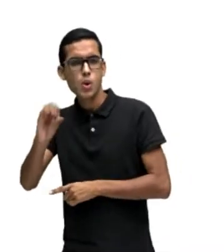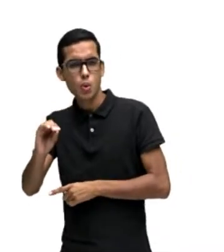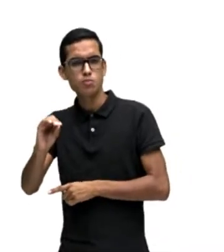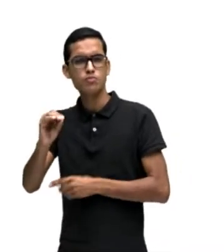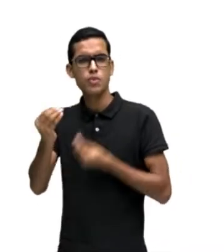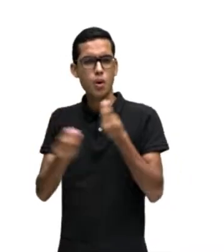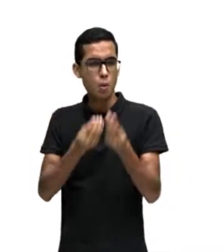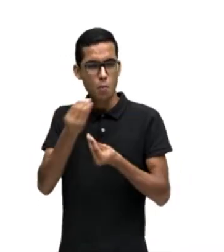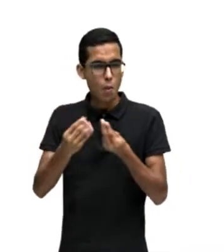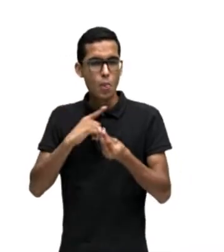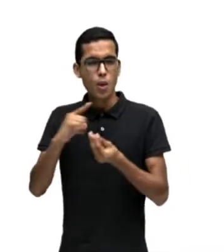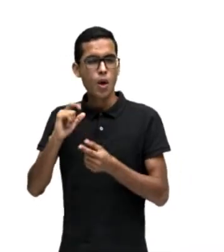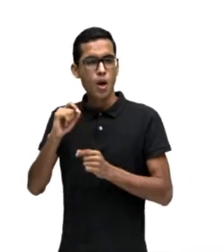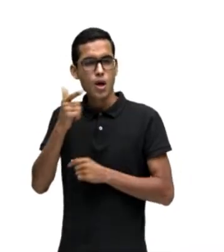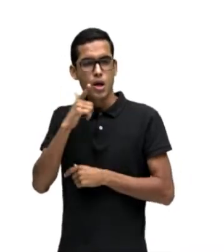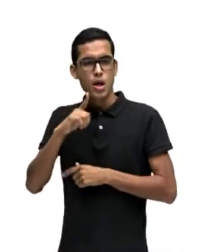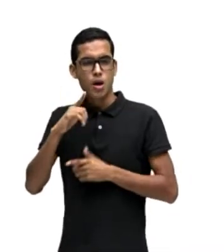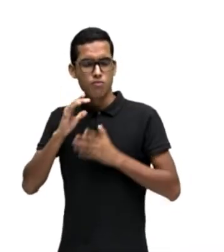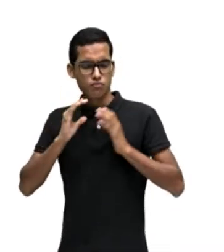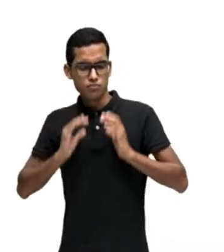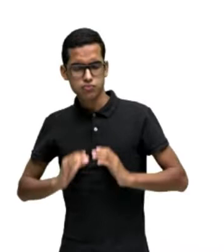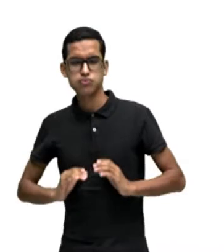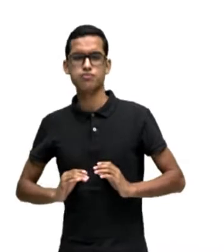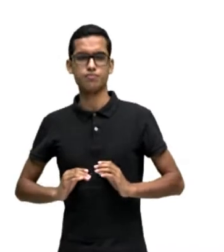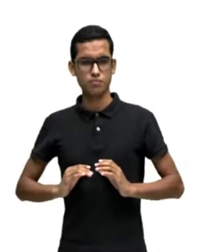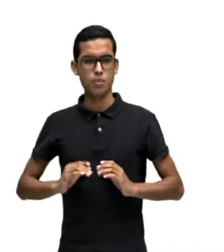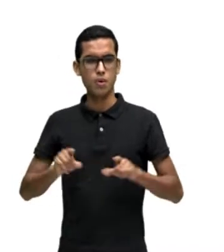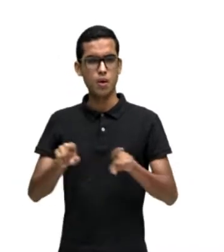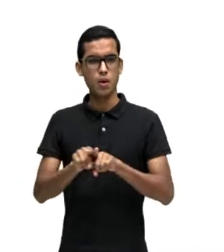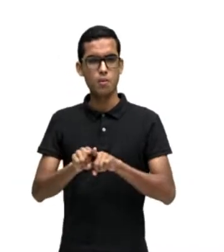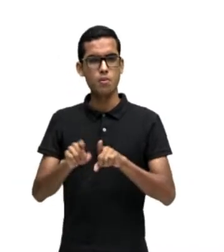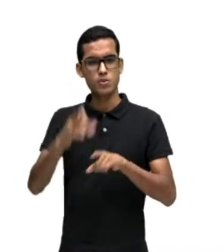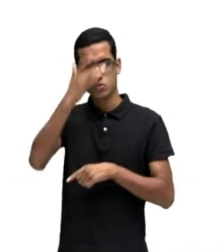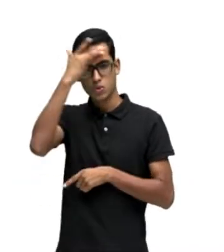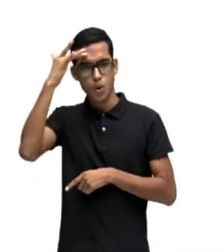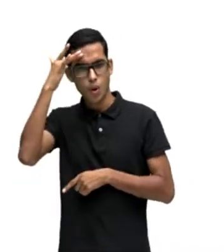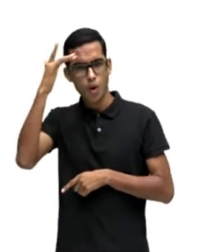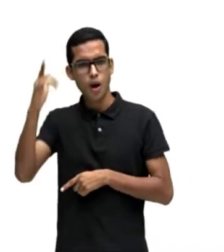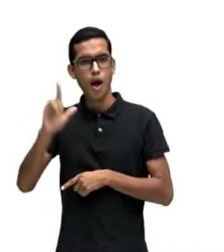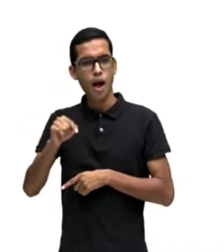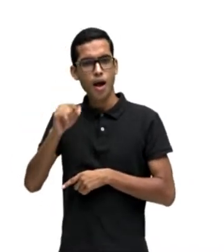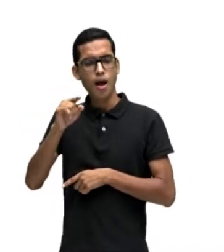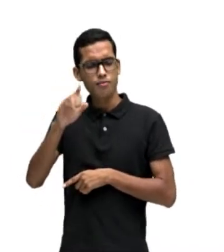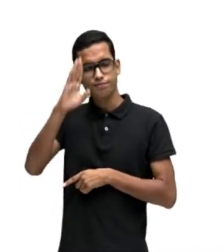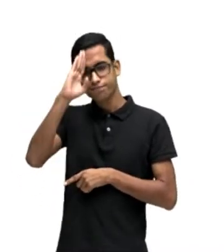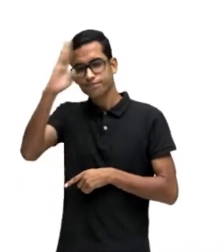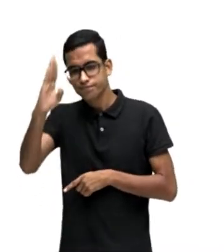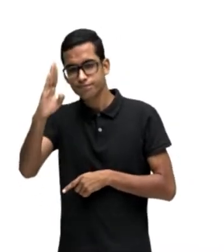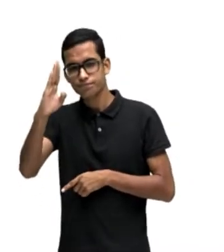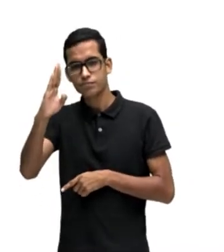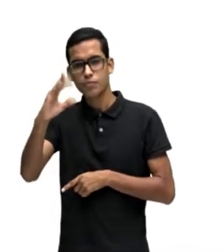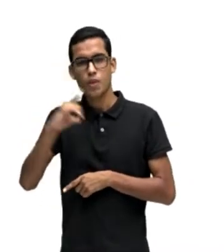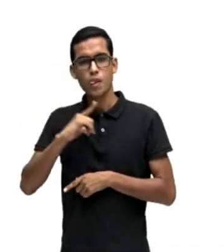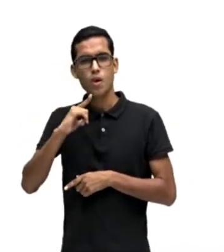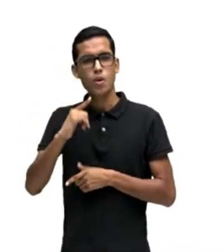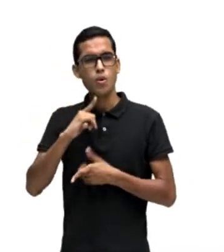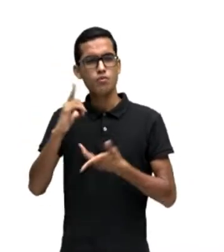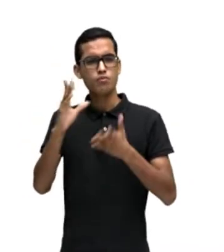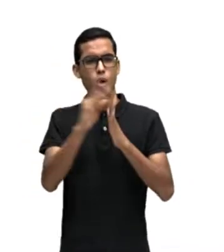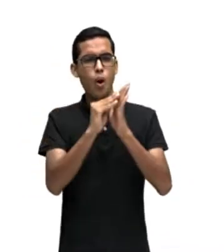moral é um elemento decisivo nesse subgênero. De conteúdo simbólico, costuma representar entidades